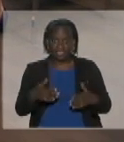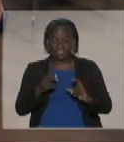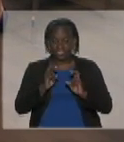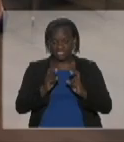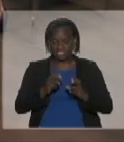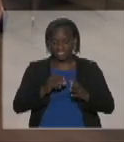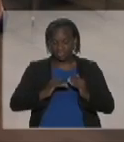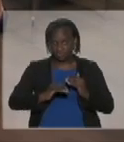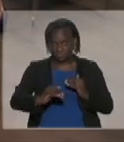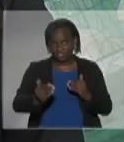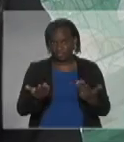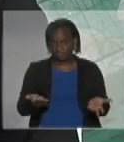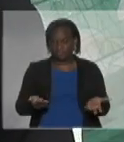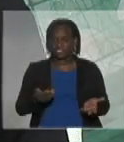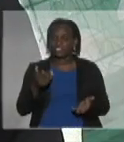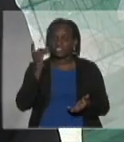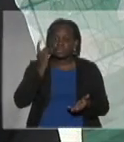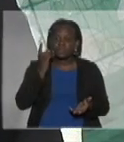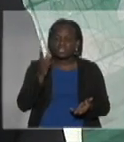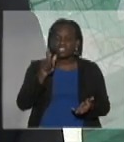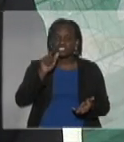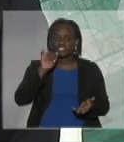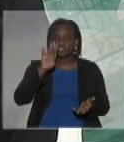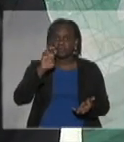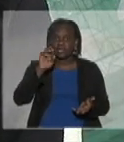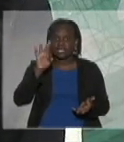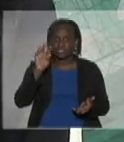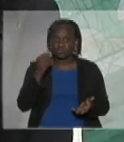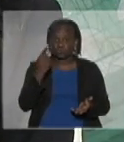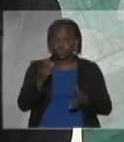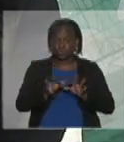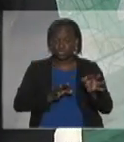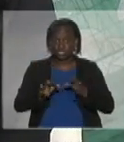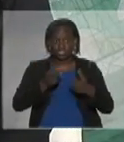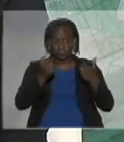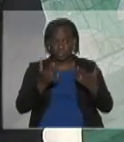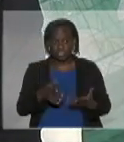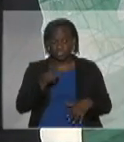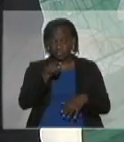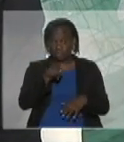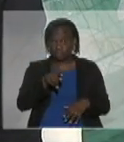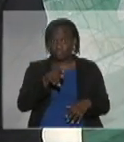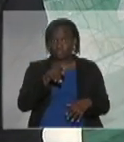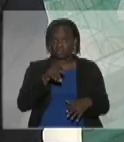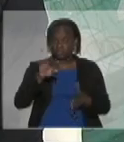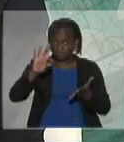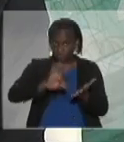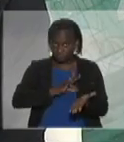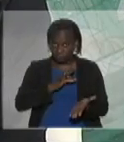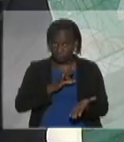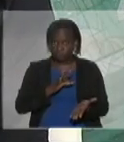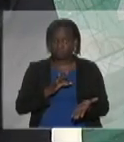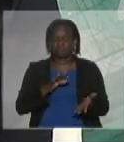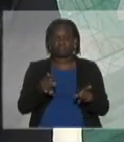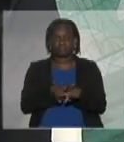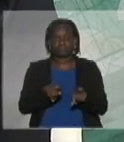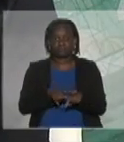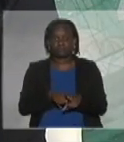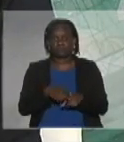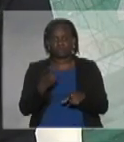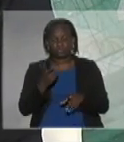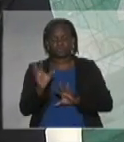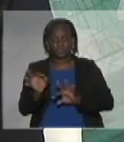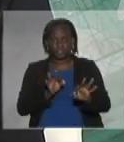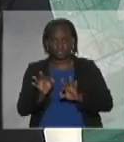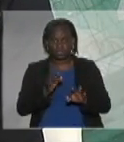sobre trilhos. Deputado Gilberto Palmares, um dos projetos que a gente está falando é o que o senhor assina também,